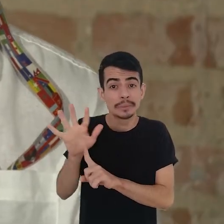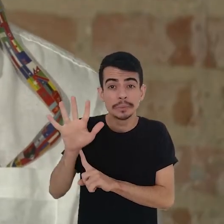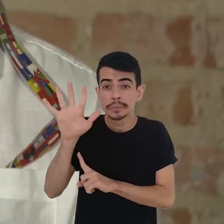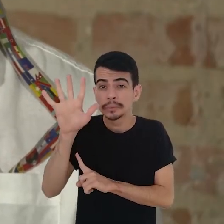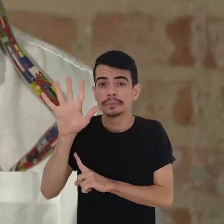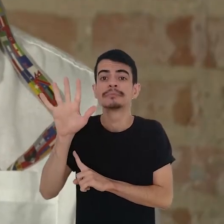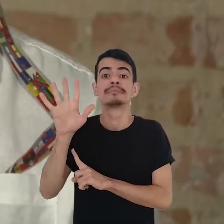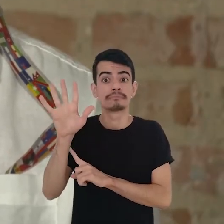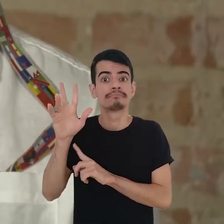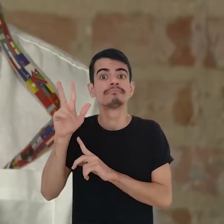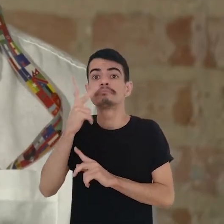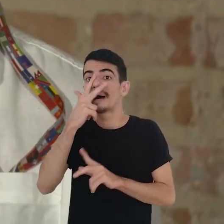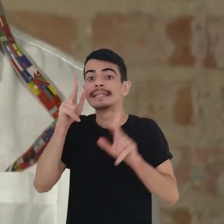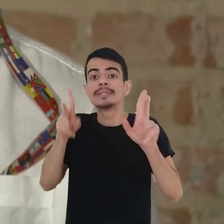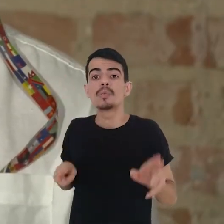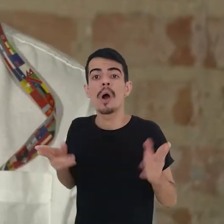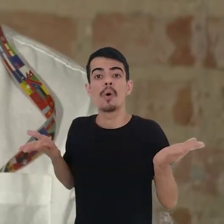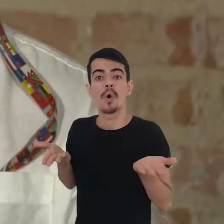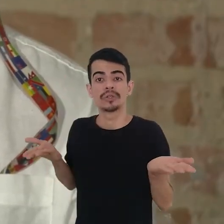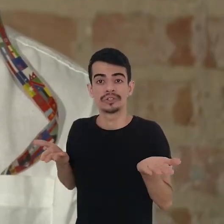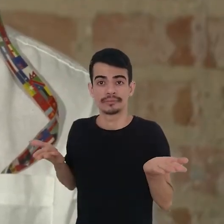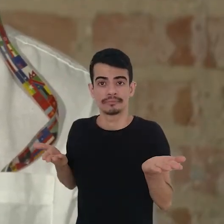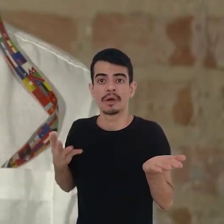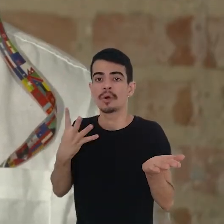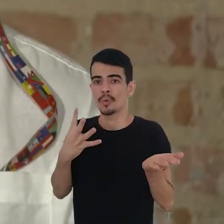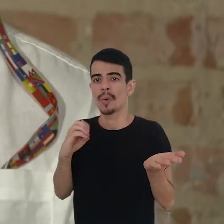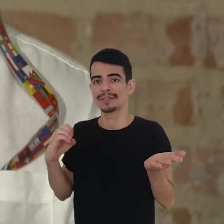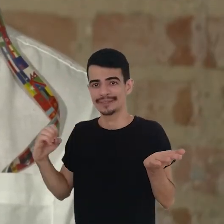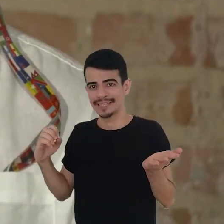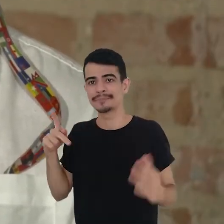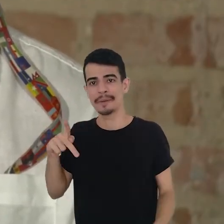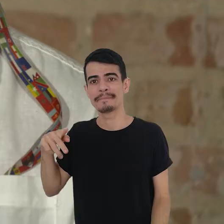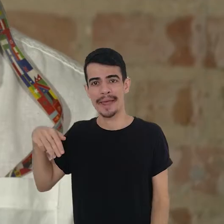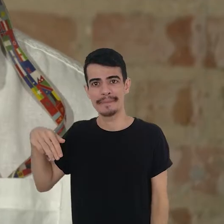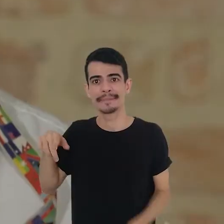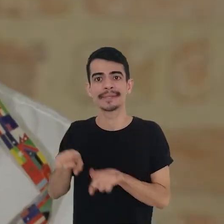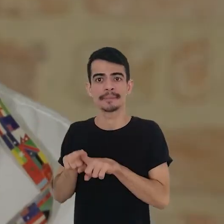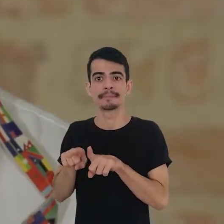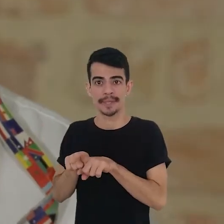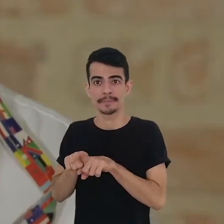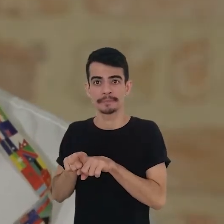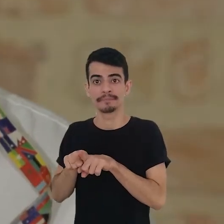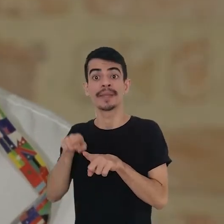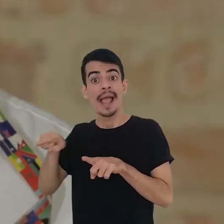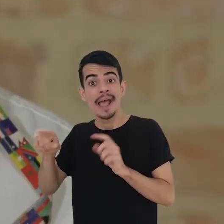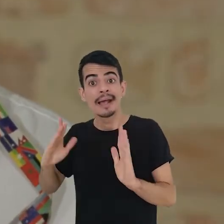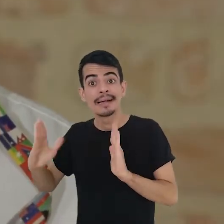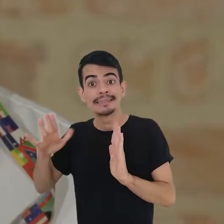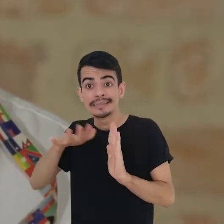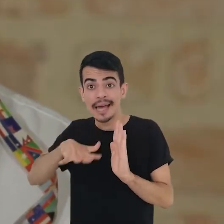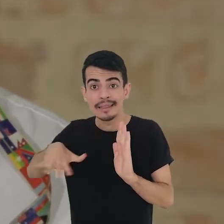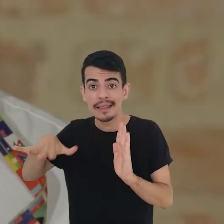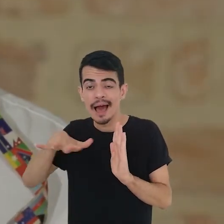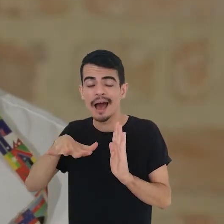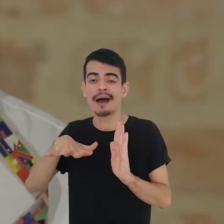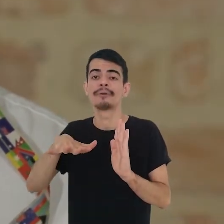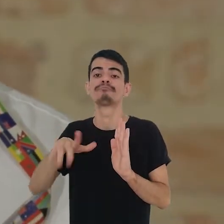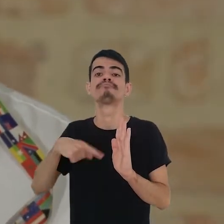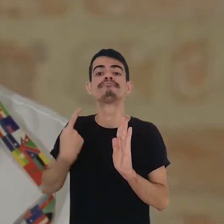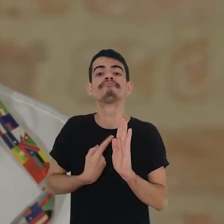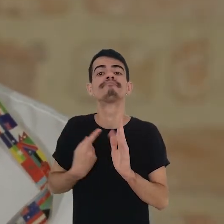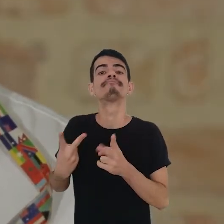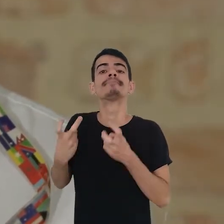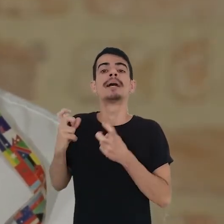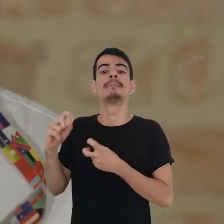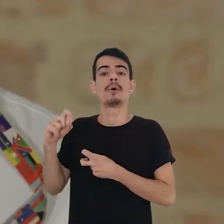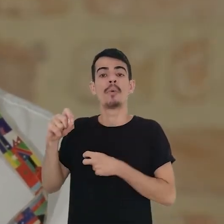estufa parecidos com o que existe hoje, em 400 ppm. Bem, naquele cenário, a gente estima